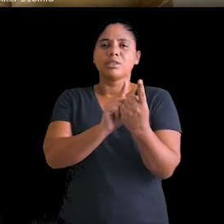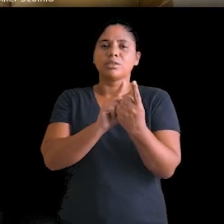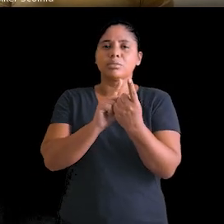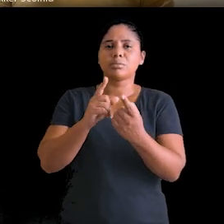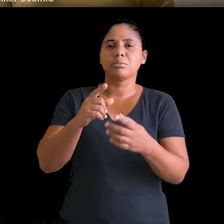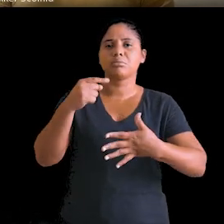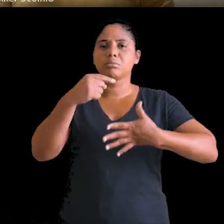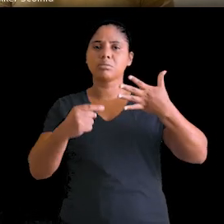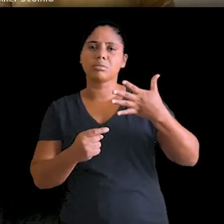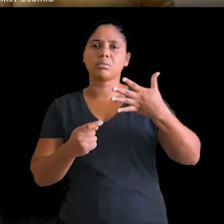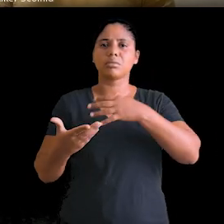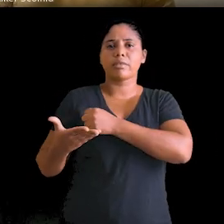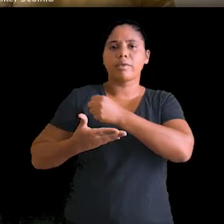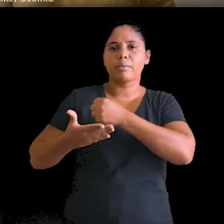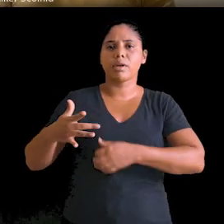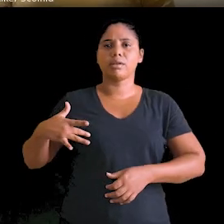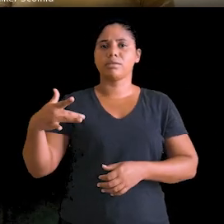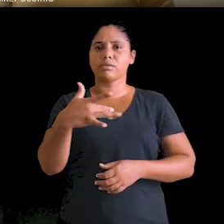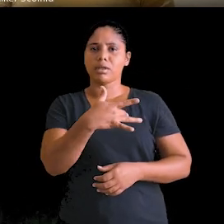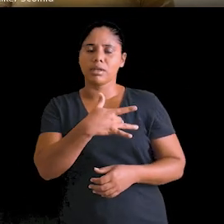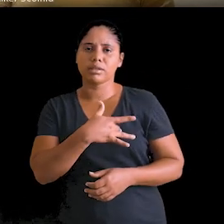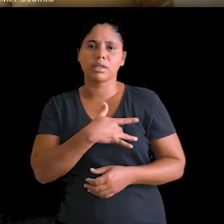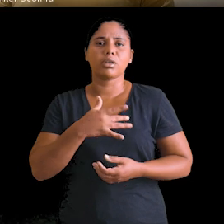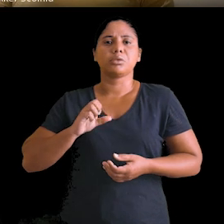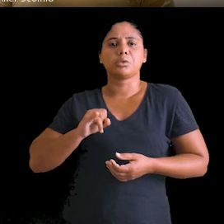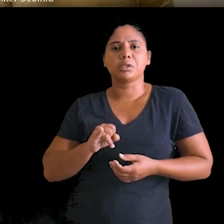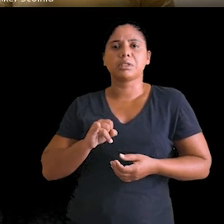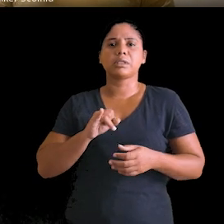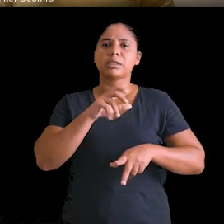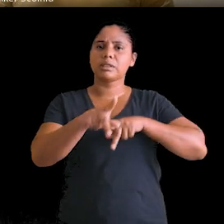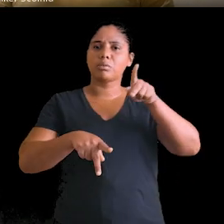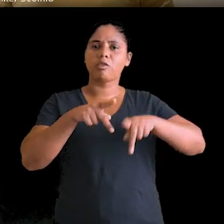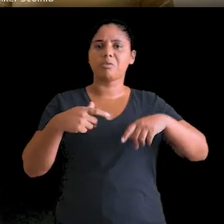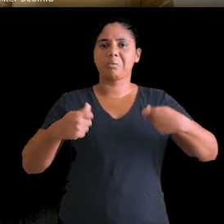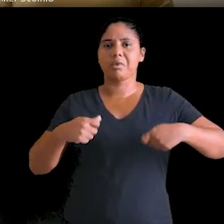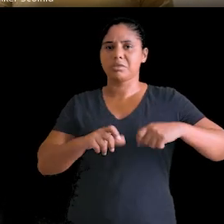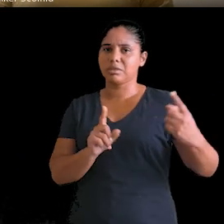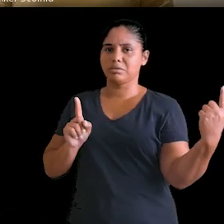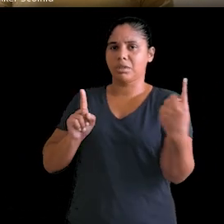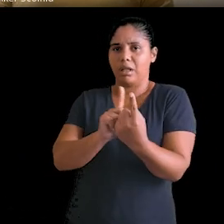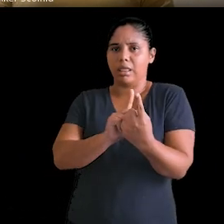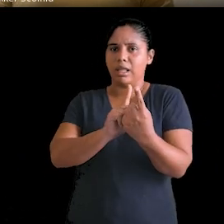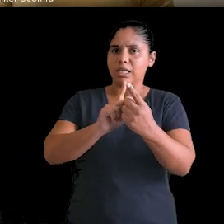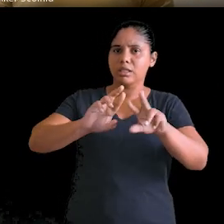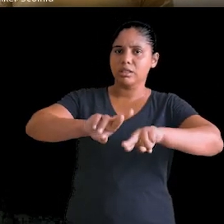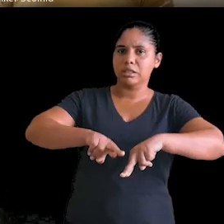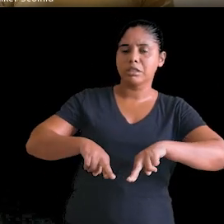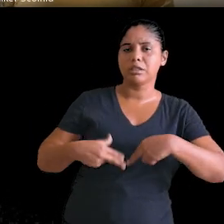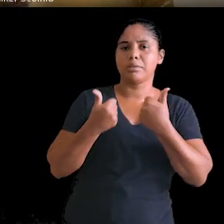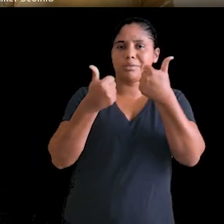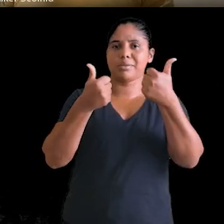assim como a reabilitação necessária dessa população, onde traz isso é Brasil em 2023. Dentro dessa perspectiva, eu